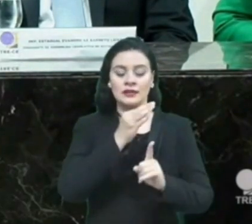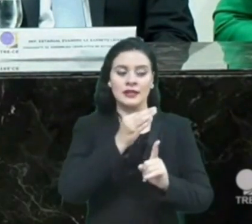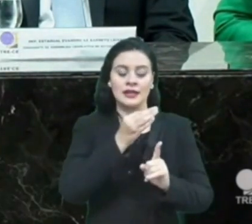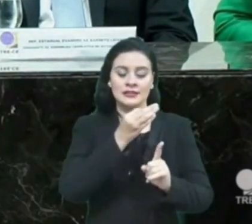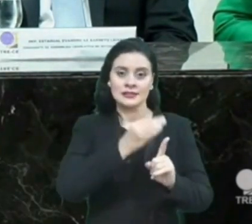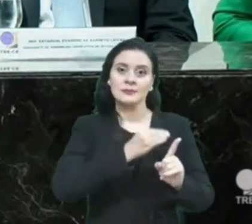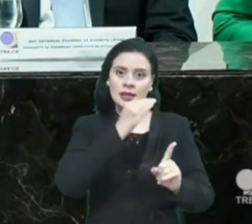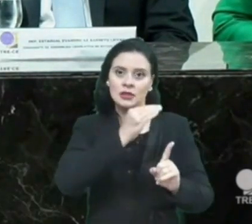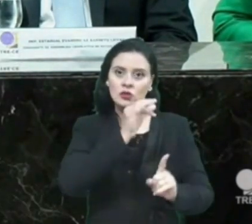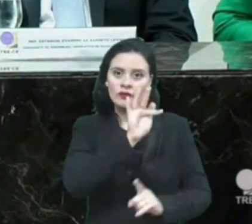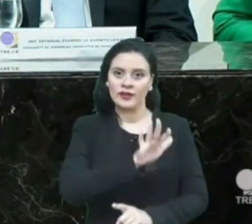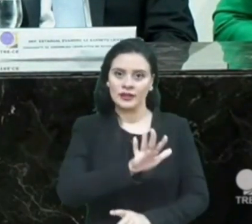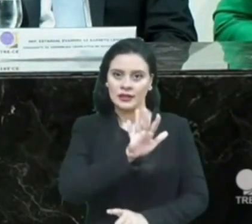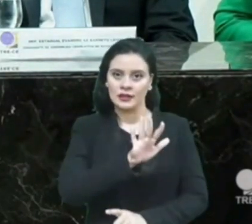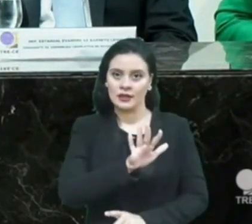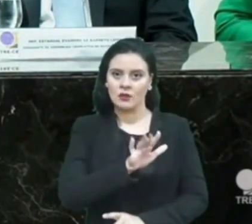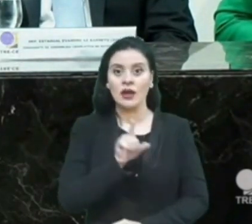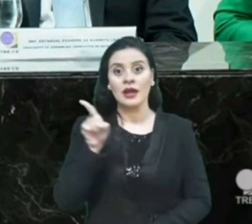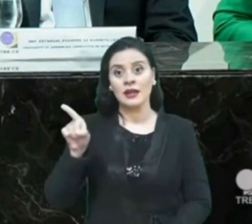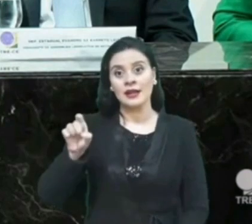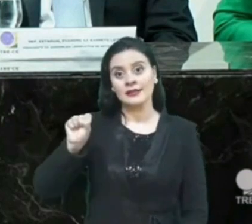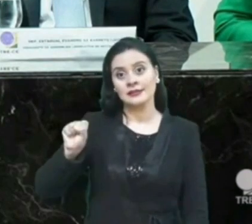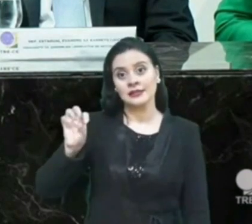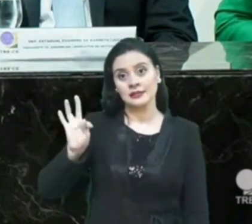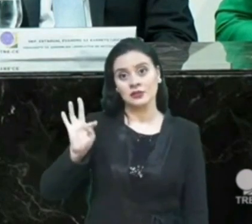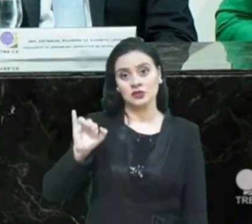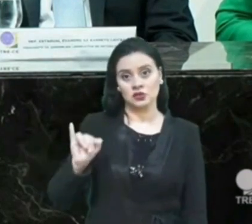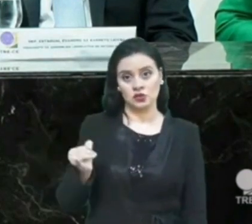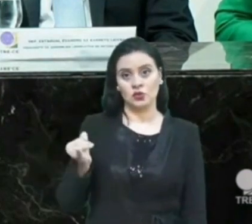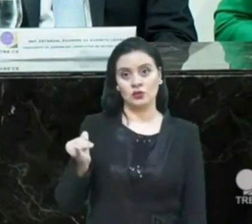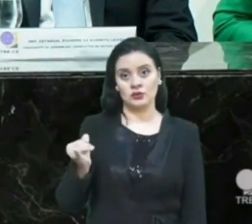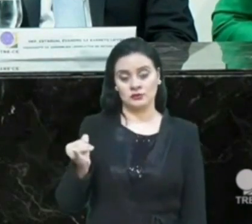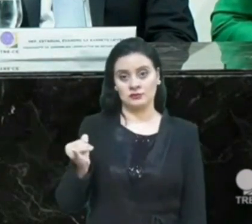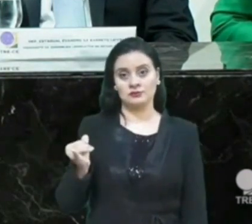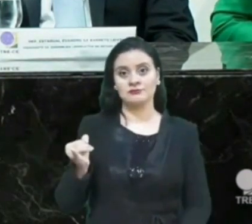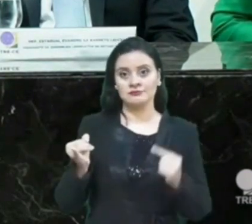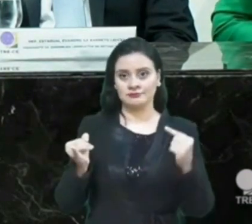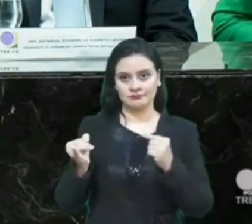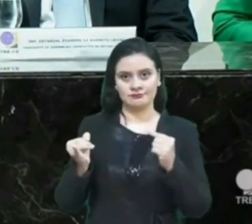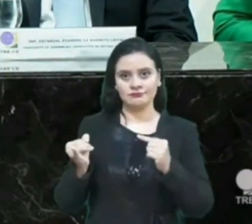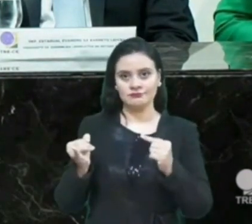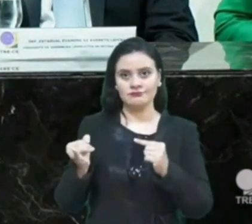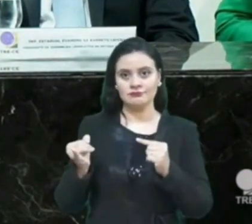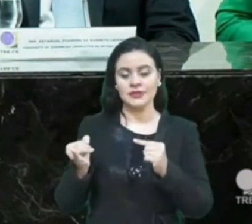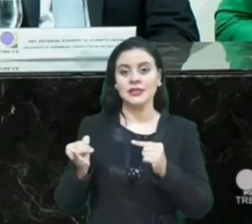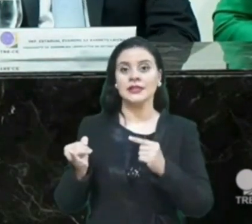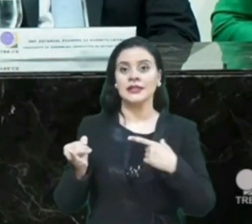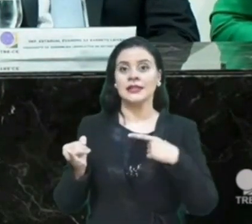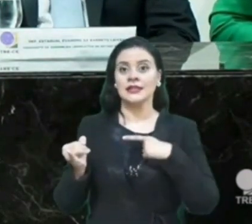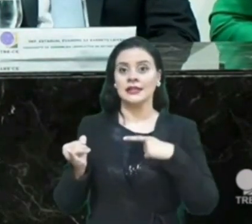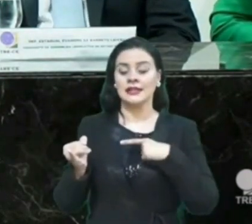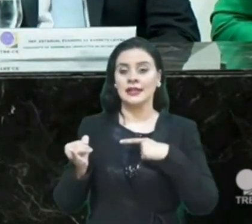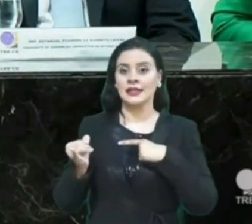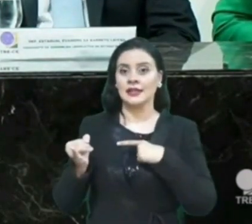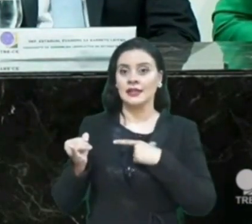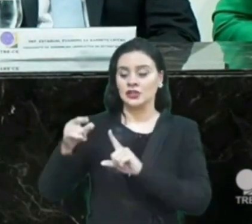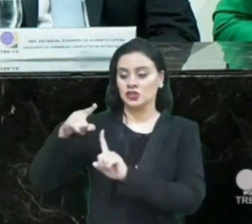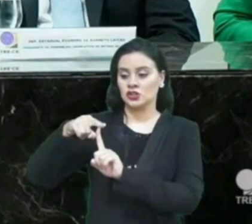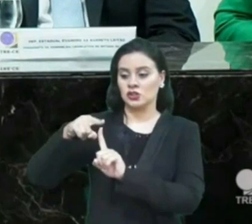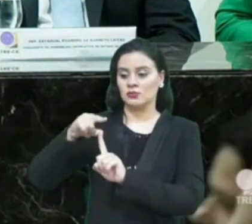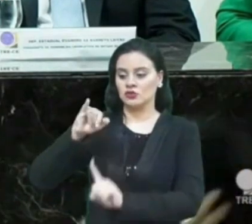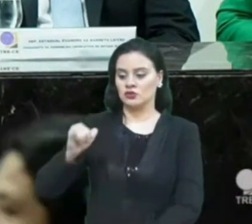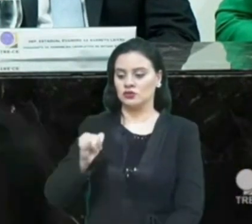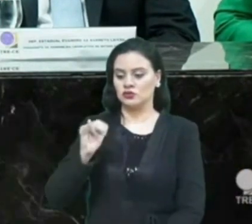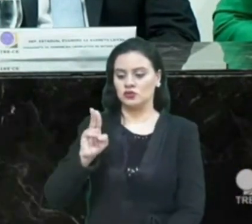federal. E no Supremo Tribunal Federal, STJ e categoria jurista, em termos de